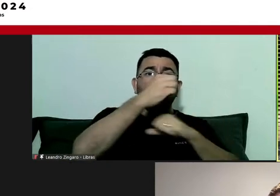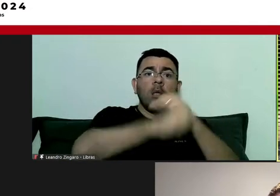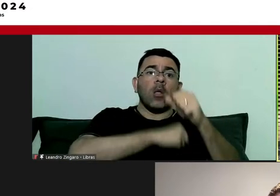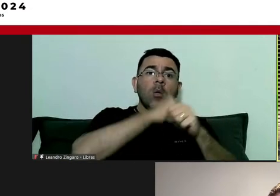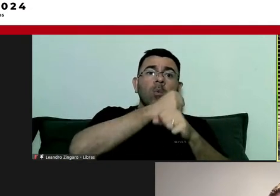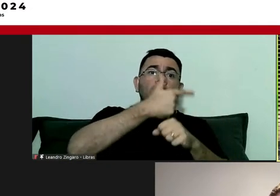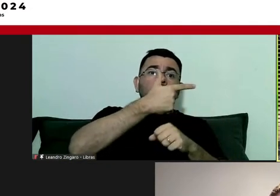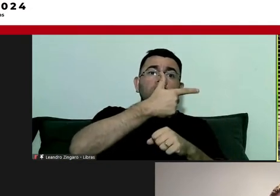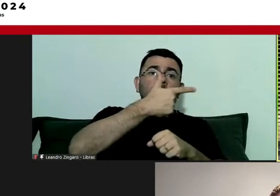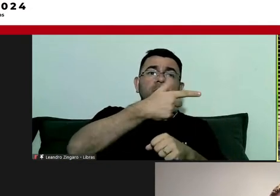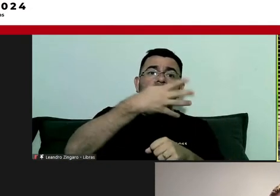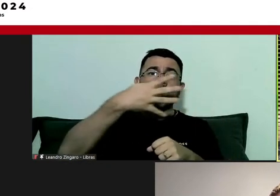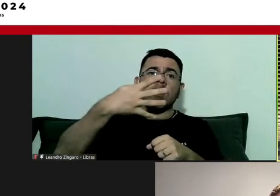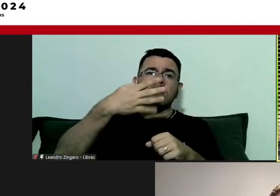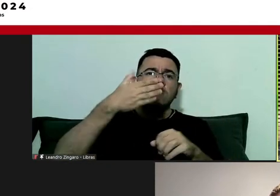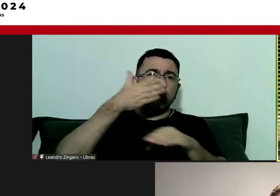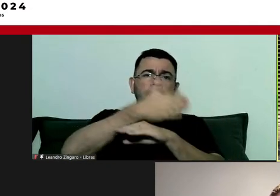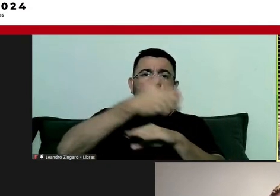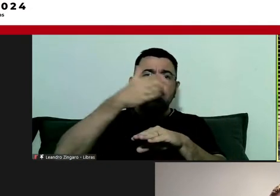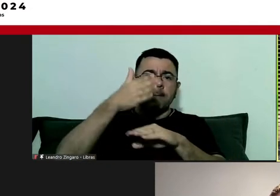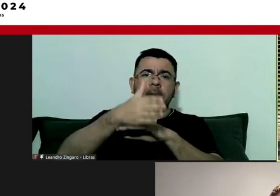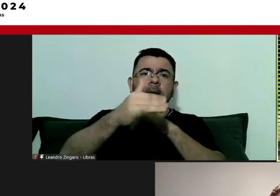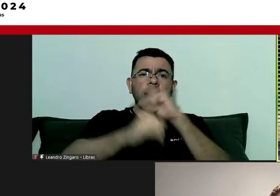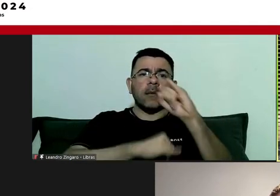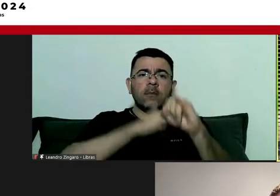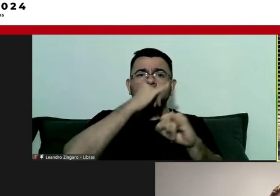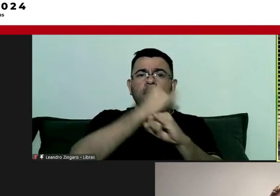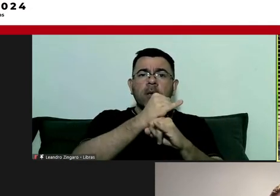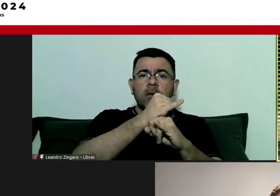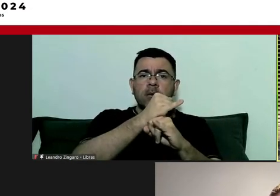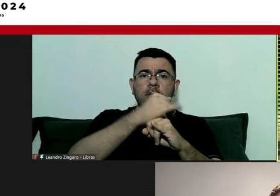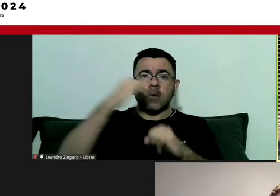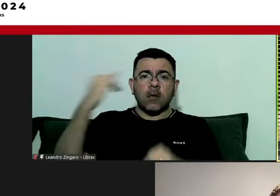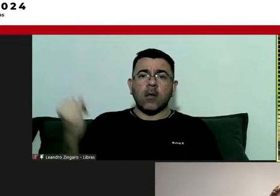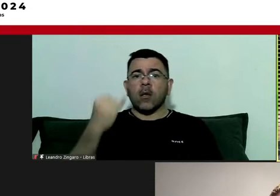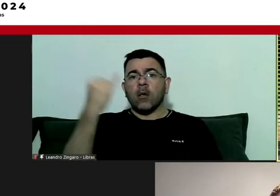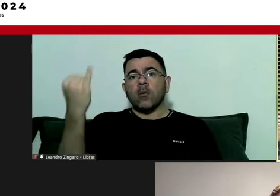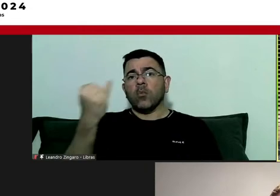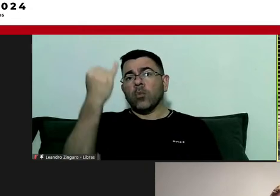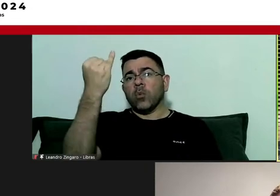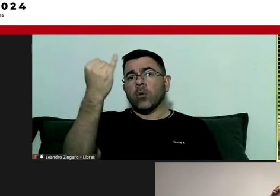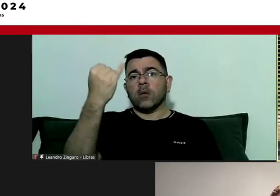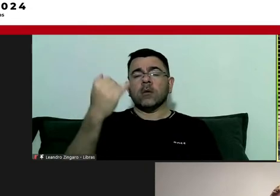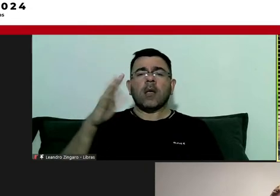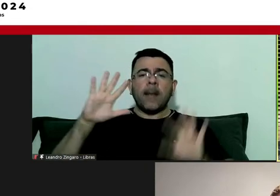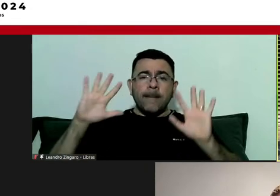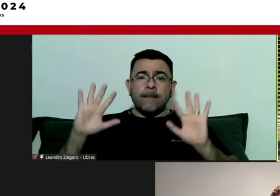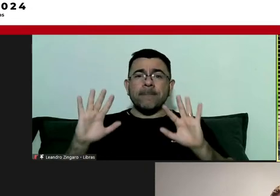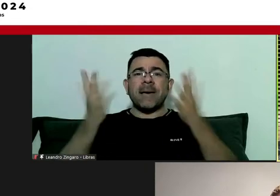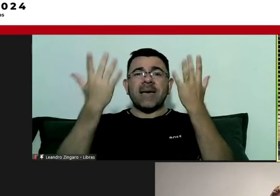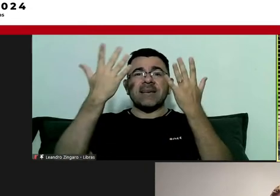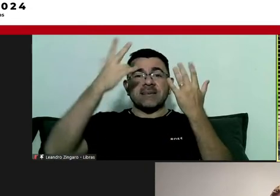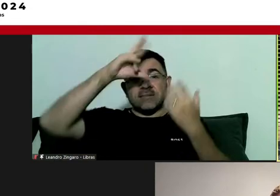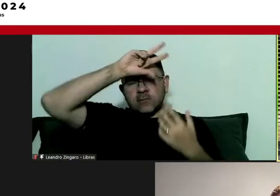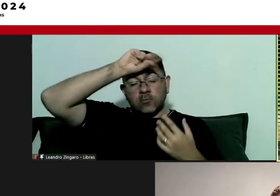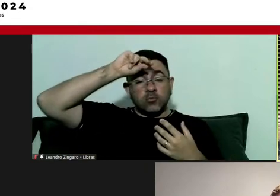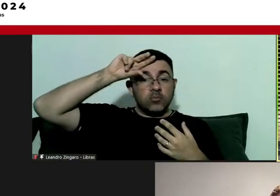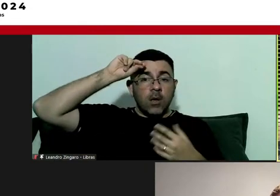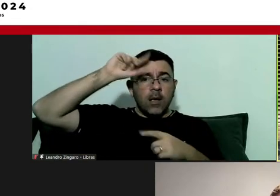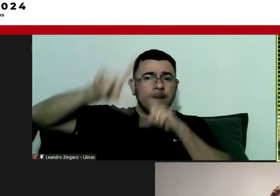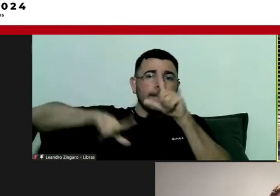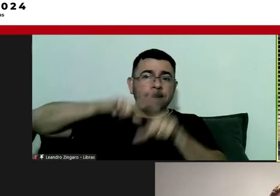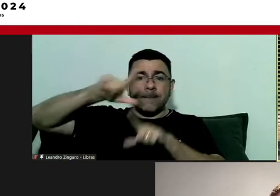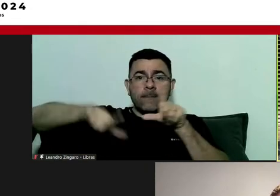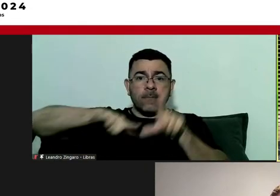dificuldade de acesso à internet essa uma pergunta importante de fato parabéns para o eh pelo trabalho que é